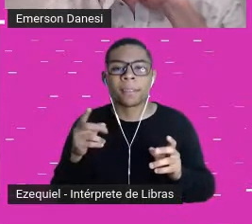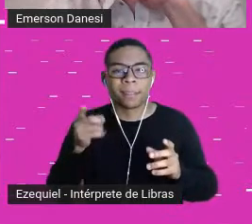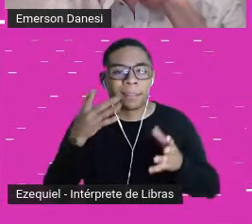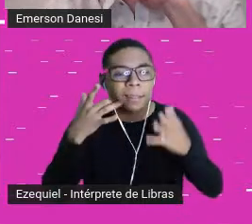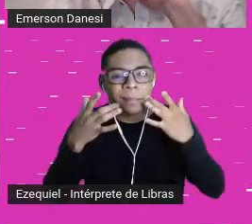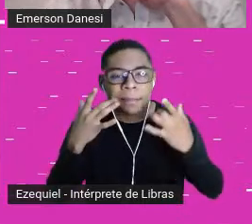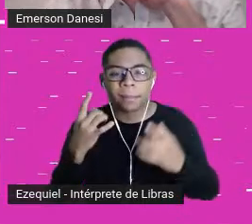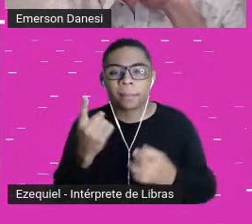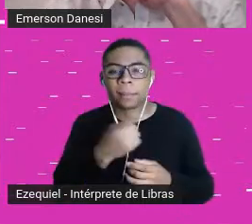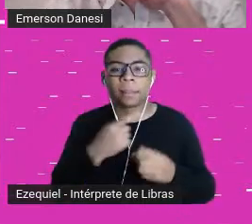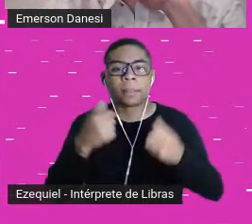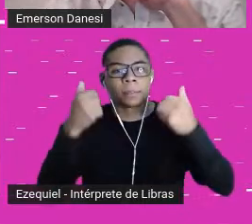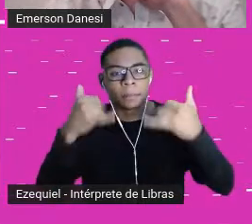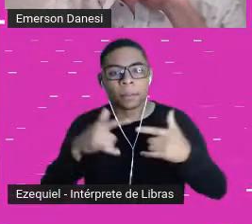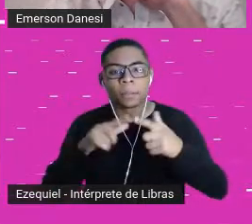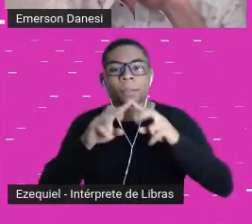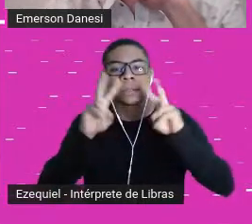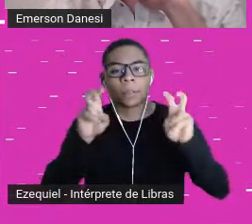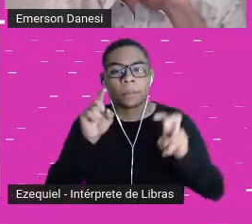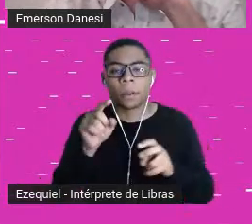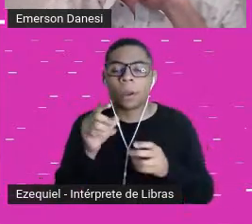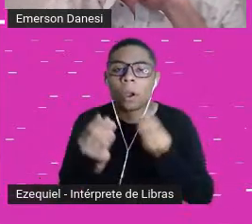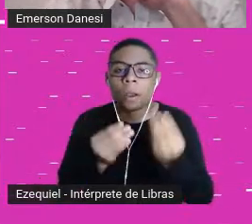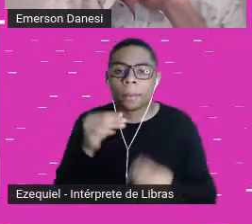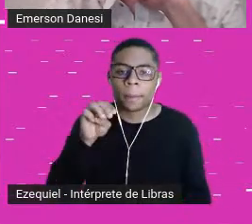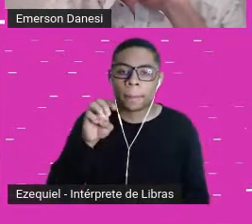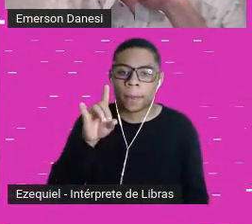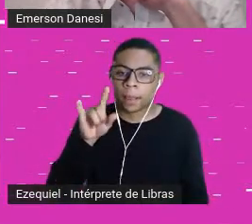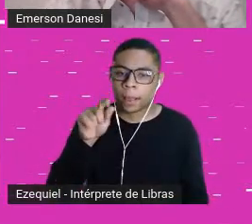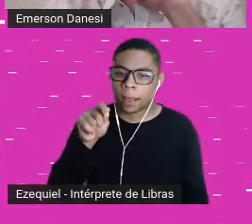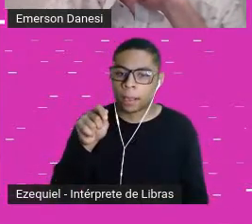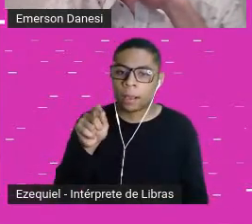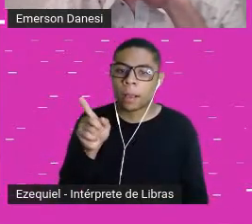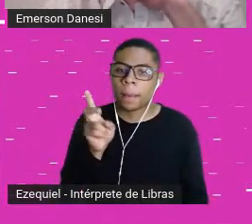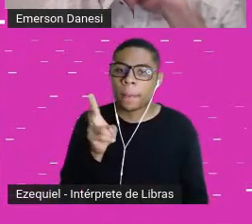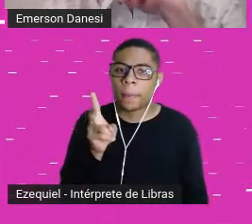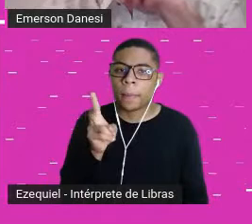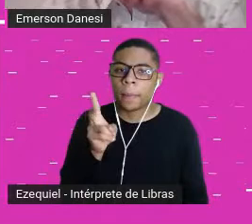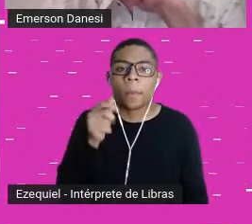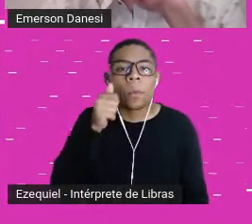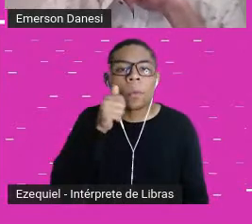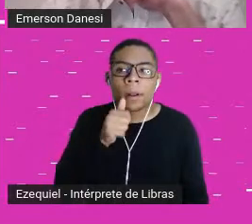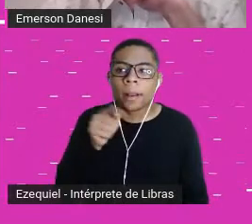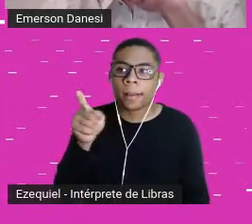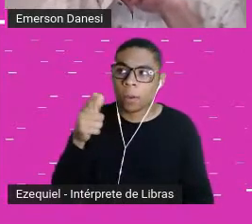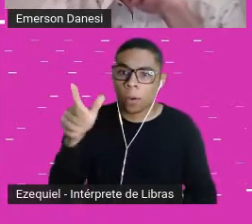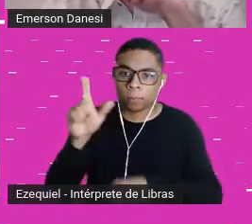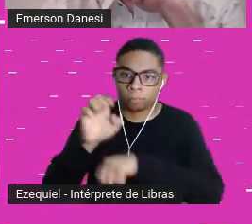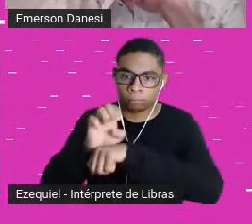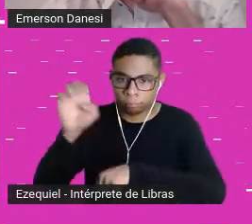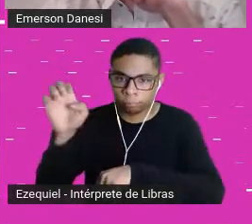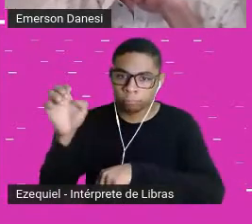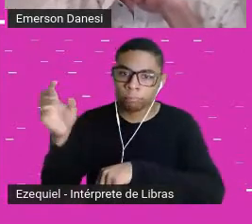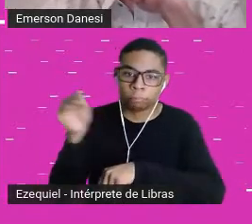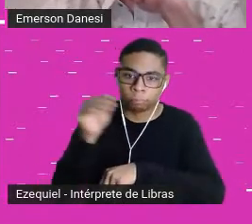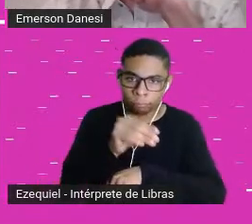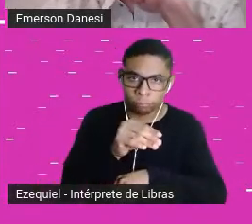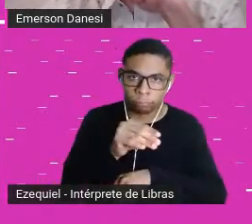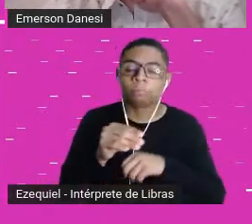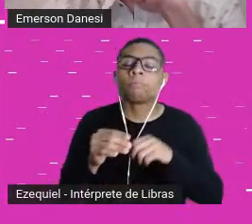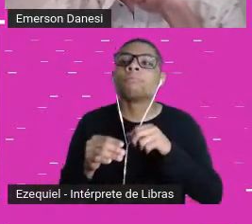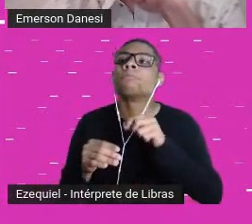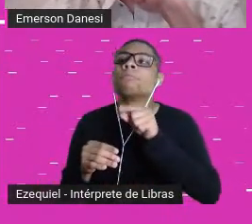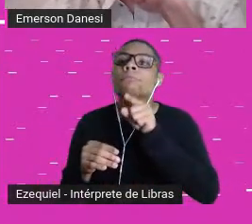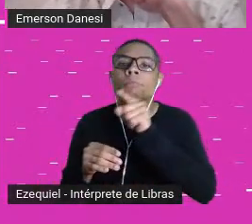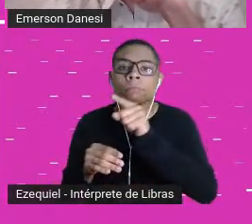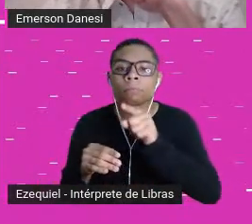a gente falava sobre como a Medeia era essa pessoa. Essa mulher estrangeira, que